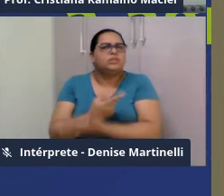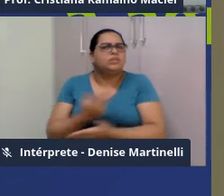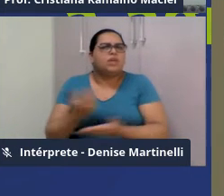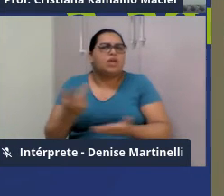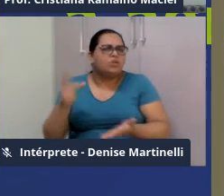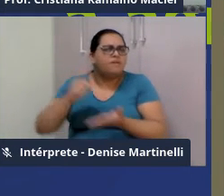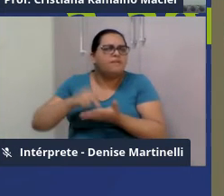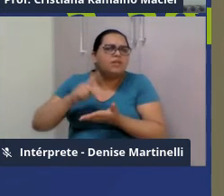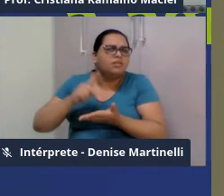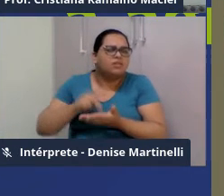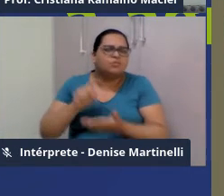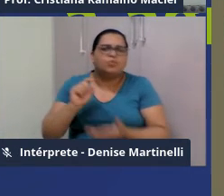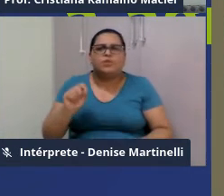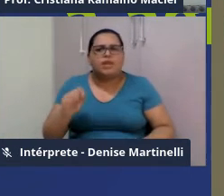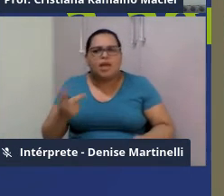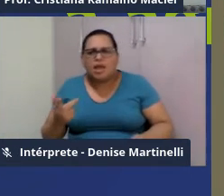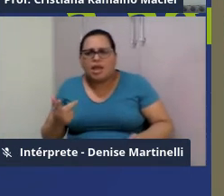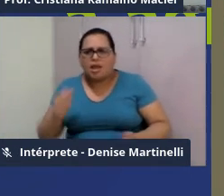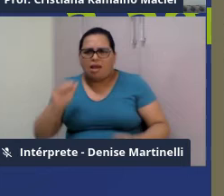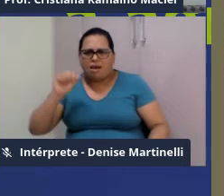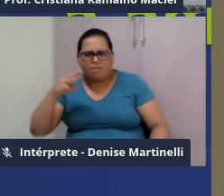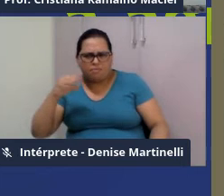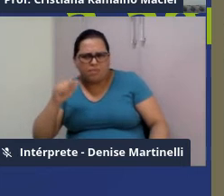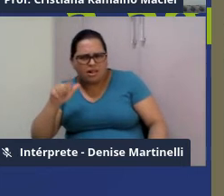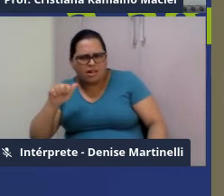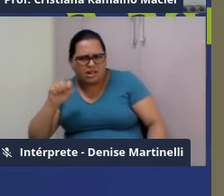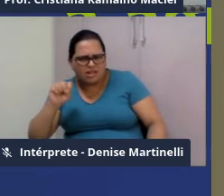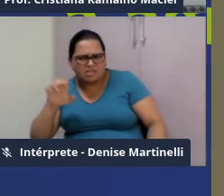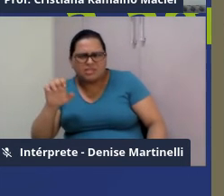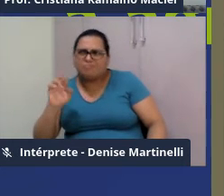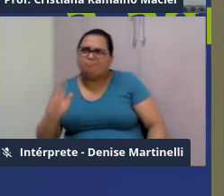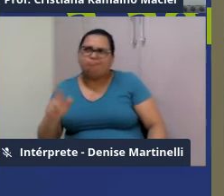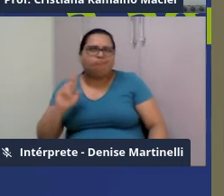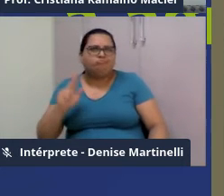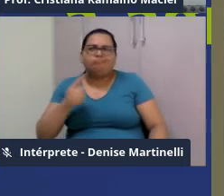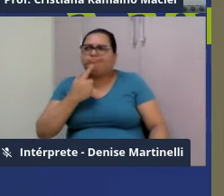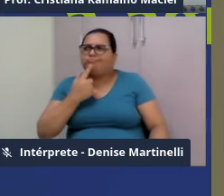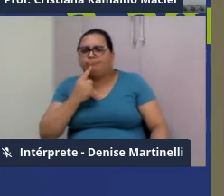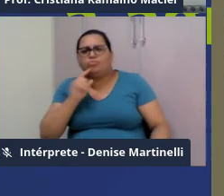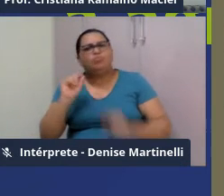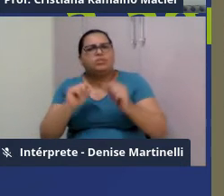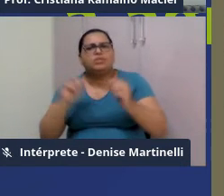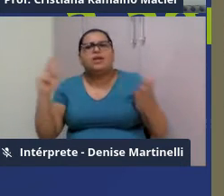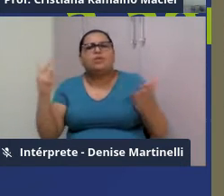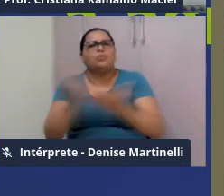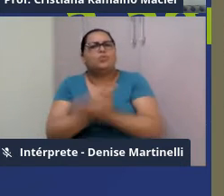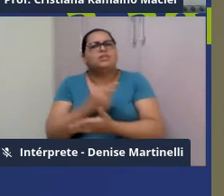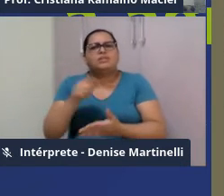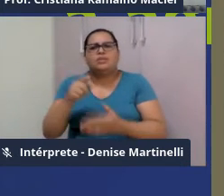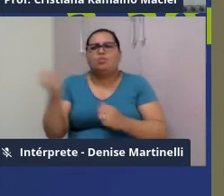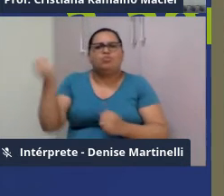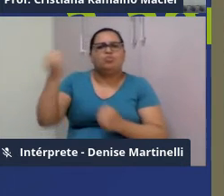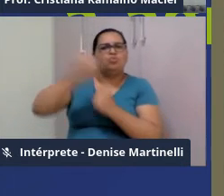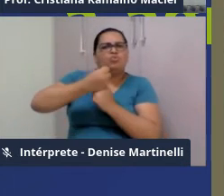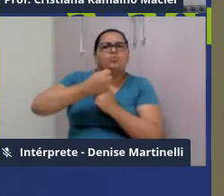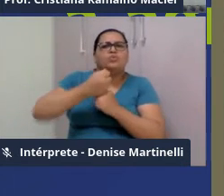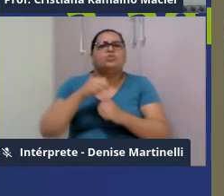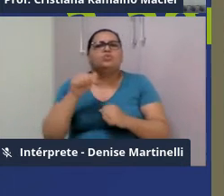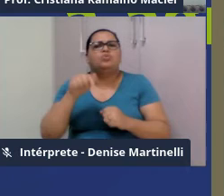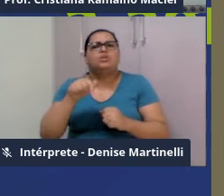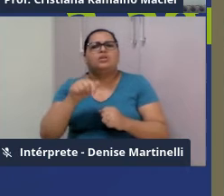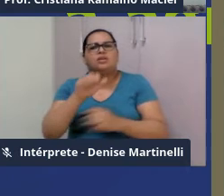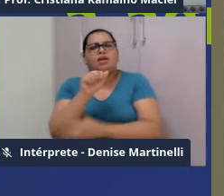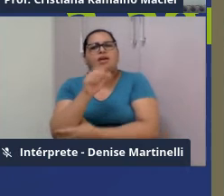acontecendo. Aí eu iria ter pistas do que aconteceu com a minha substituição da artêmia sem